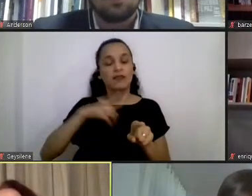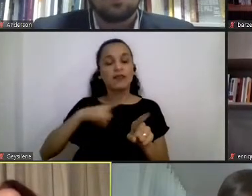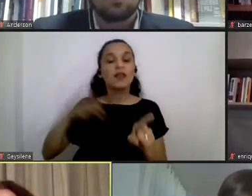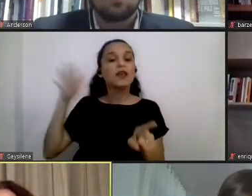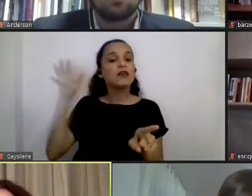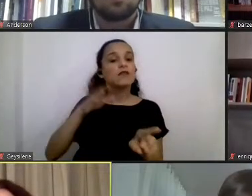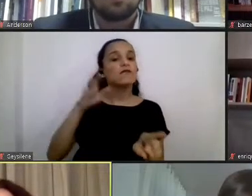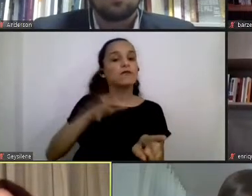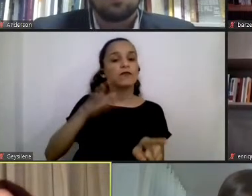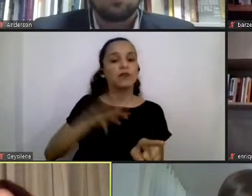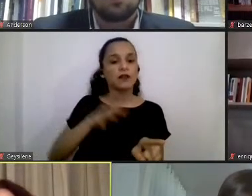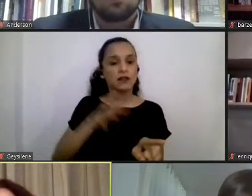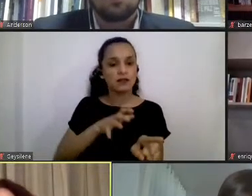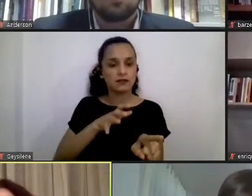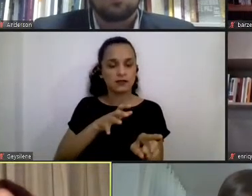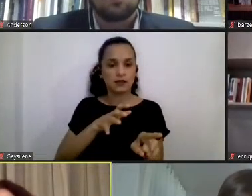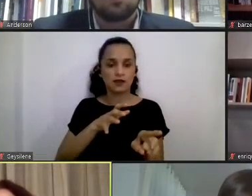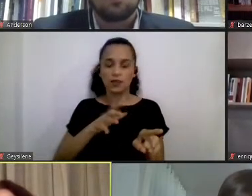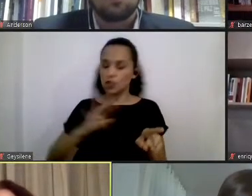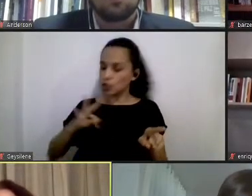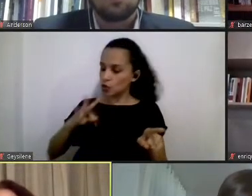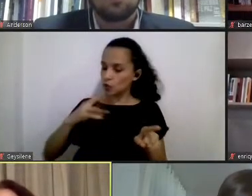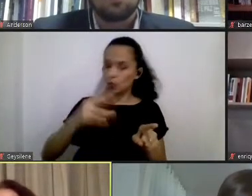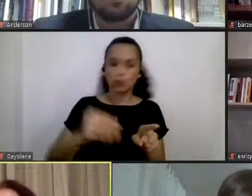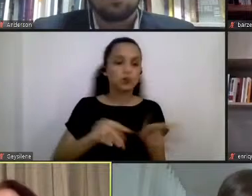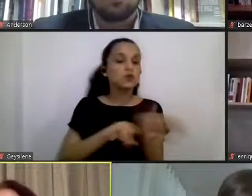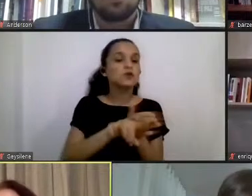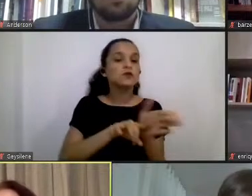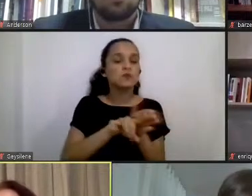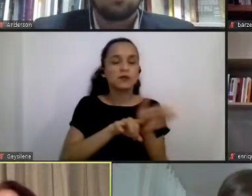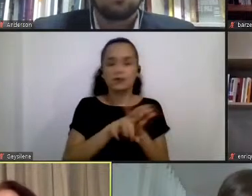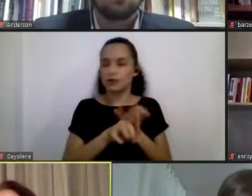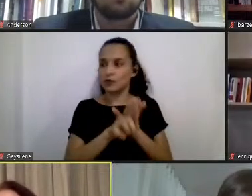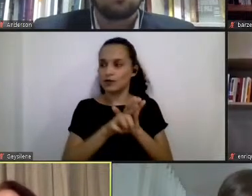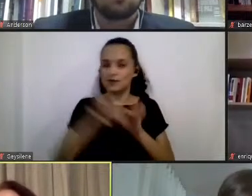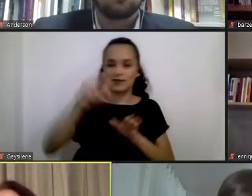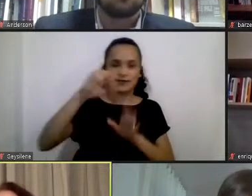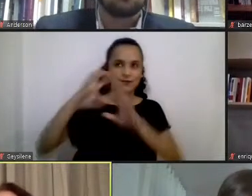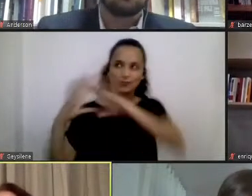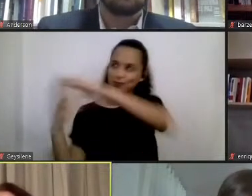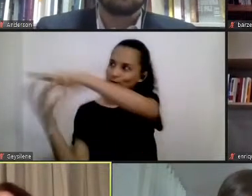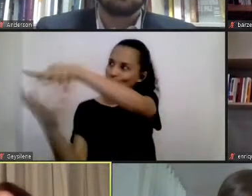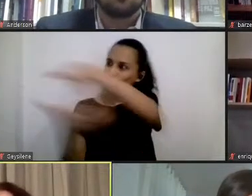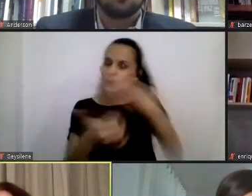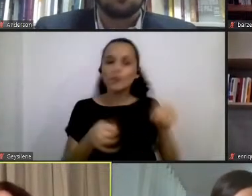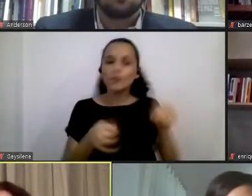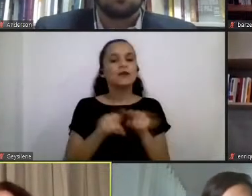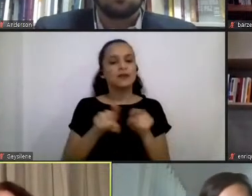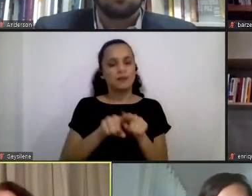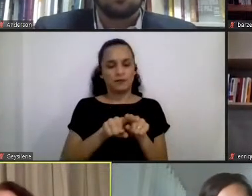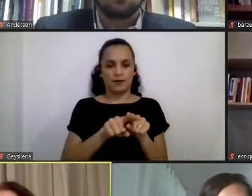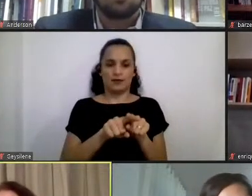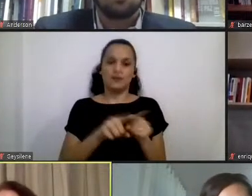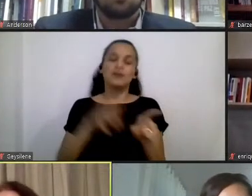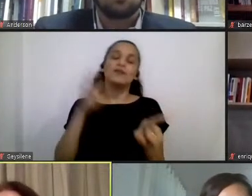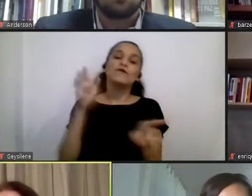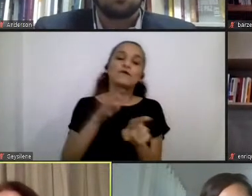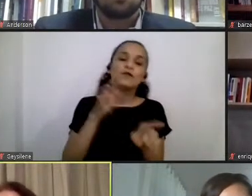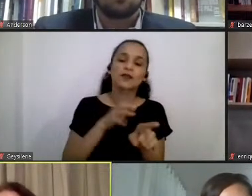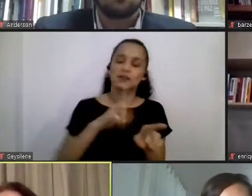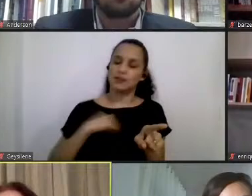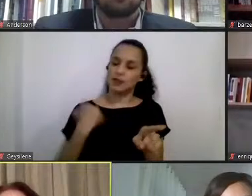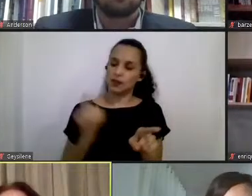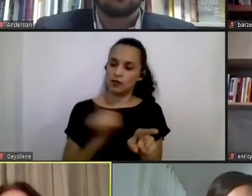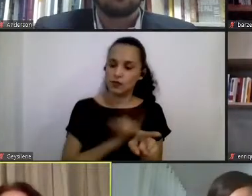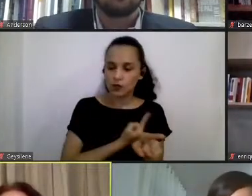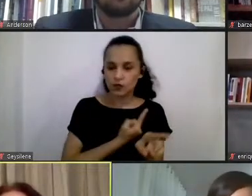tem em todos os pesquisadores do mundo e também com a nossa geração